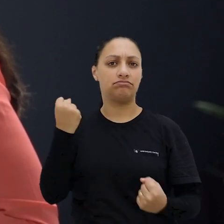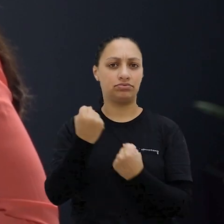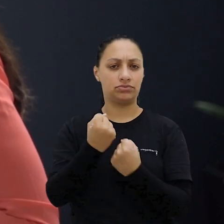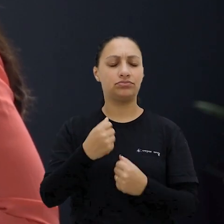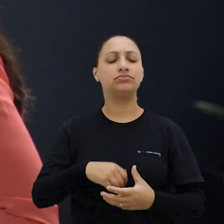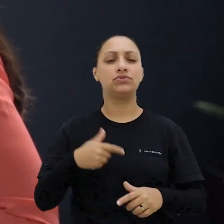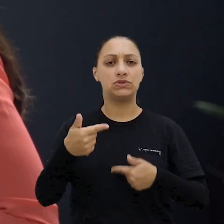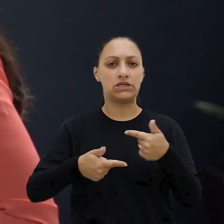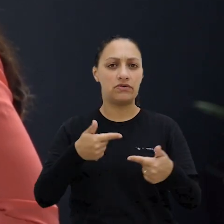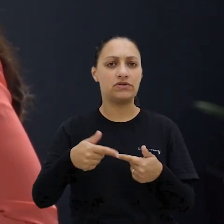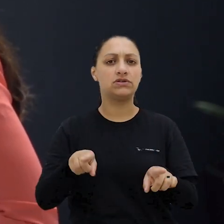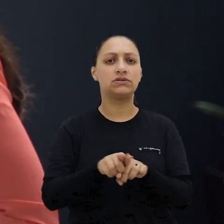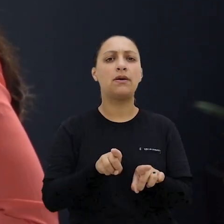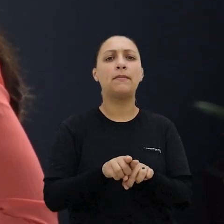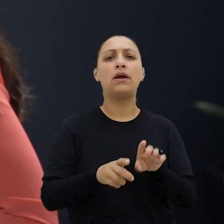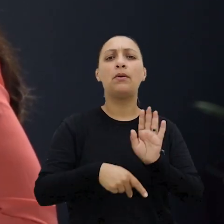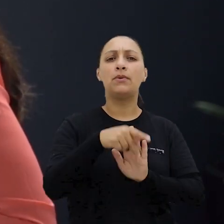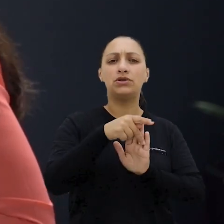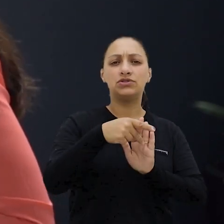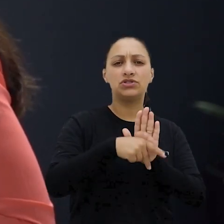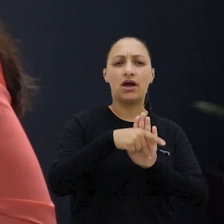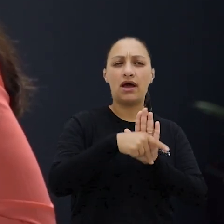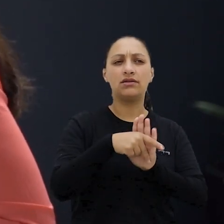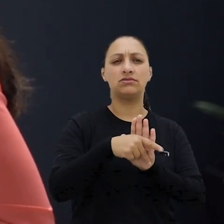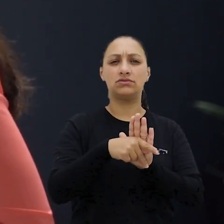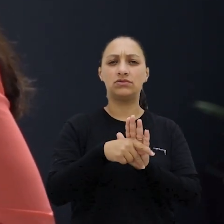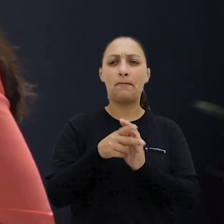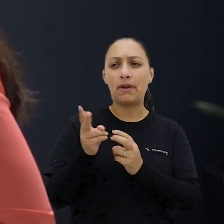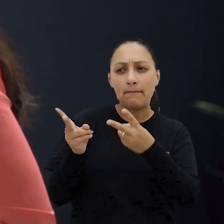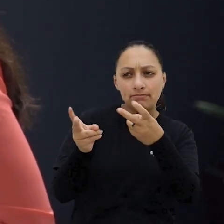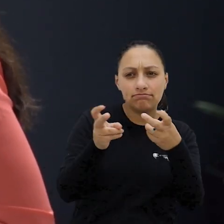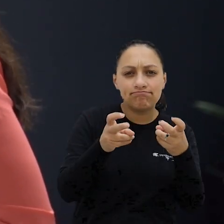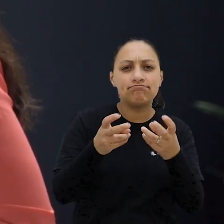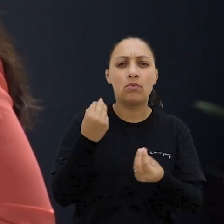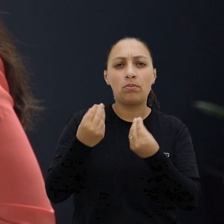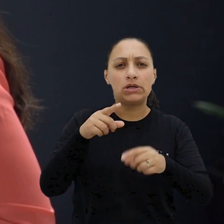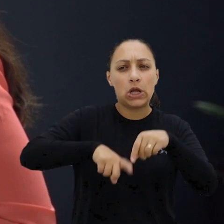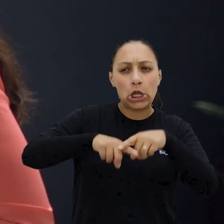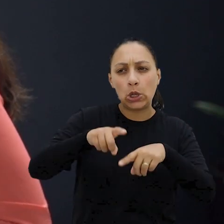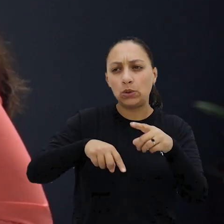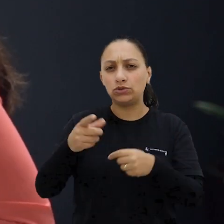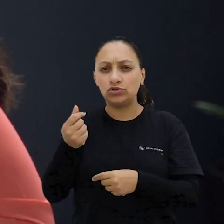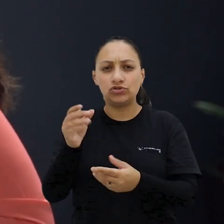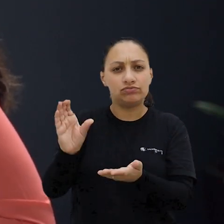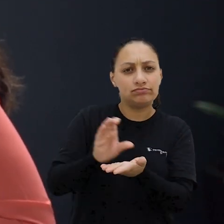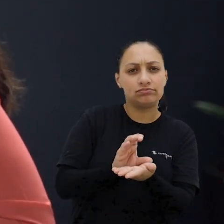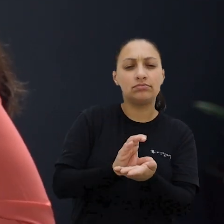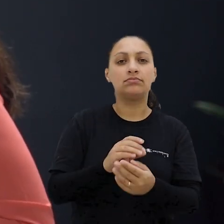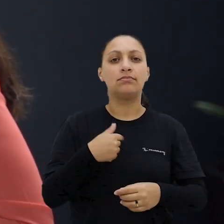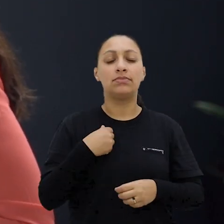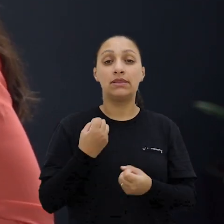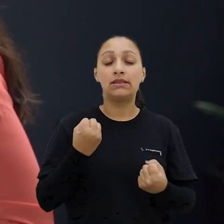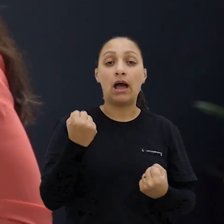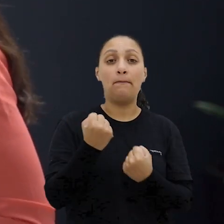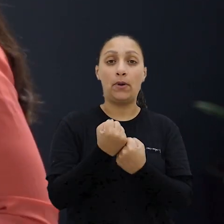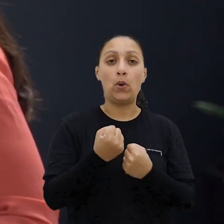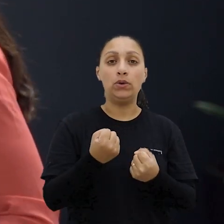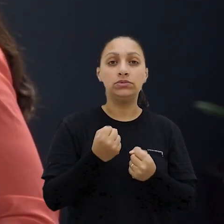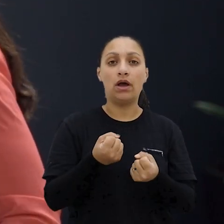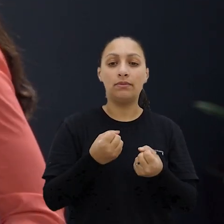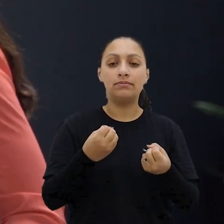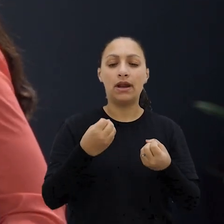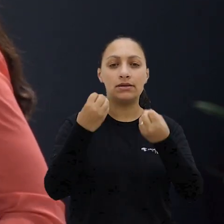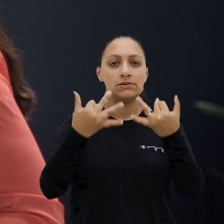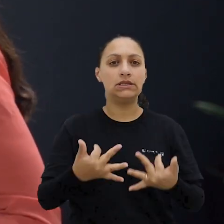de projetos e captação de recursos, que também dá o suporte para os empreendedores para prospectar recursos, né? A gente